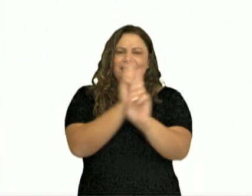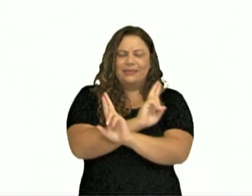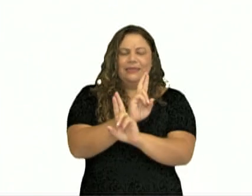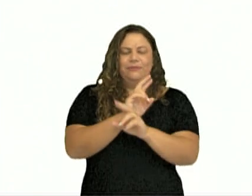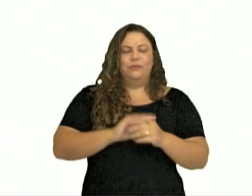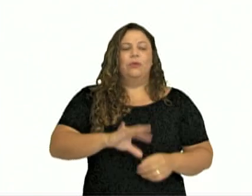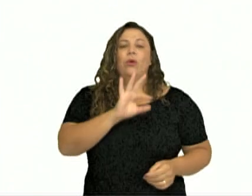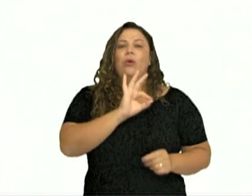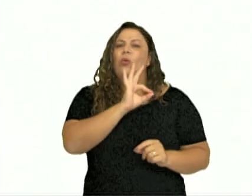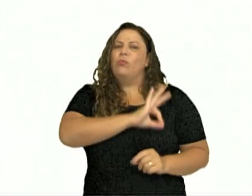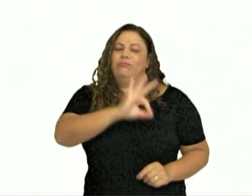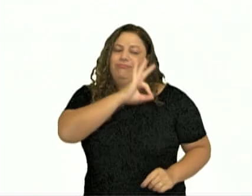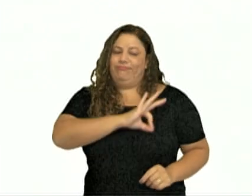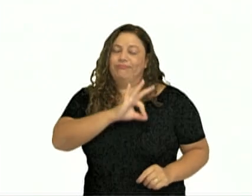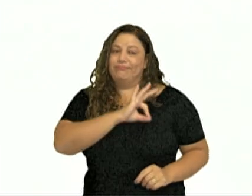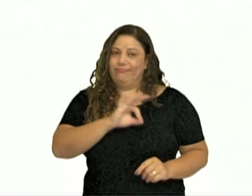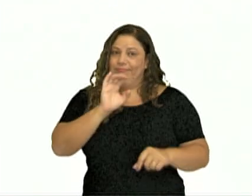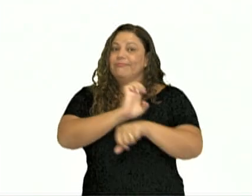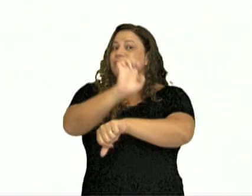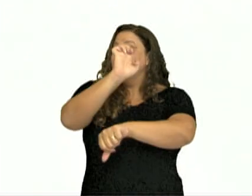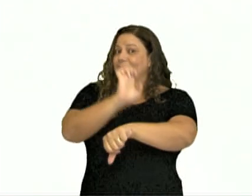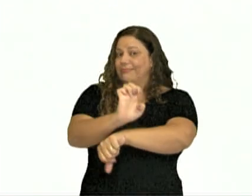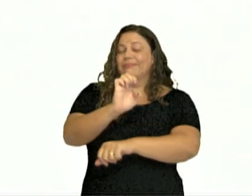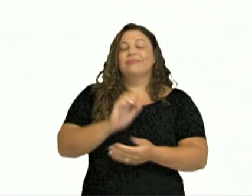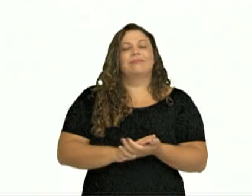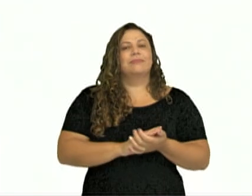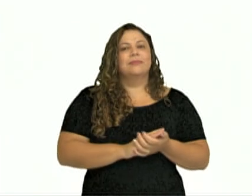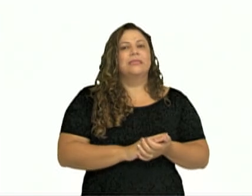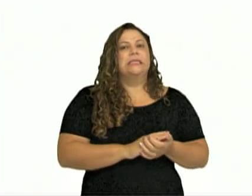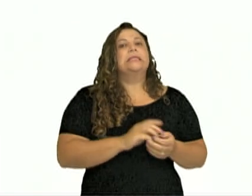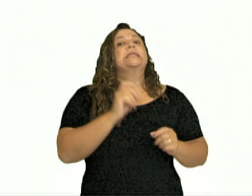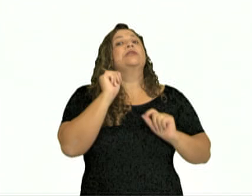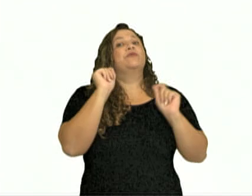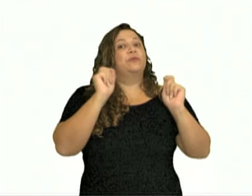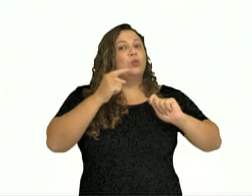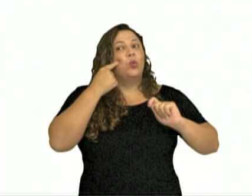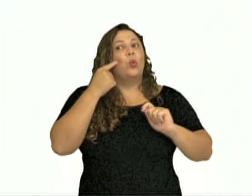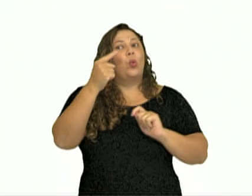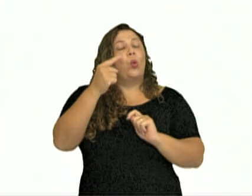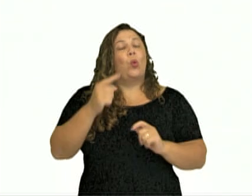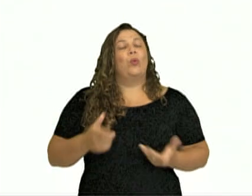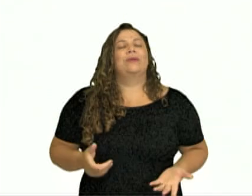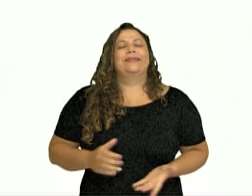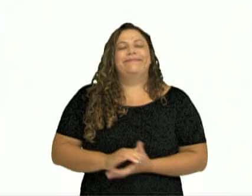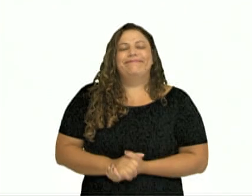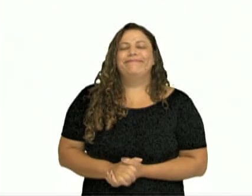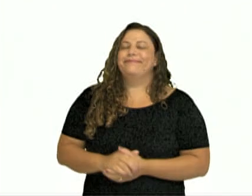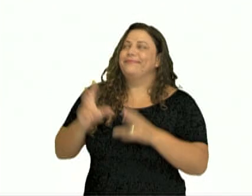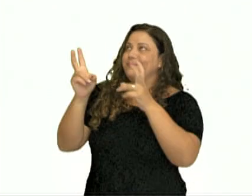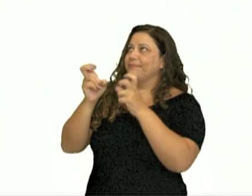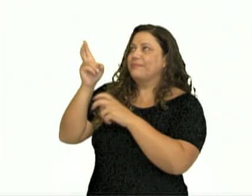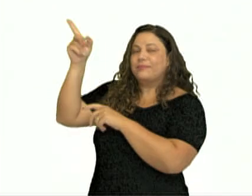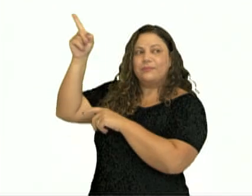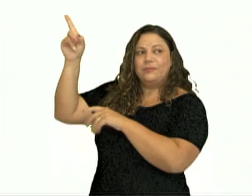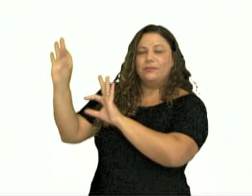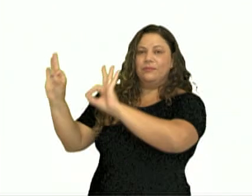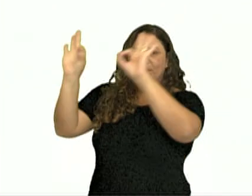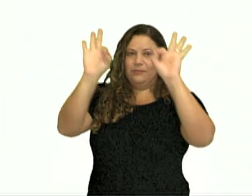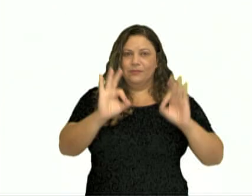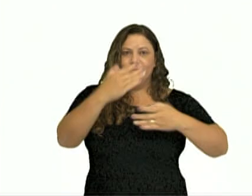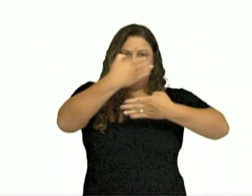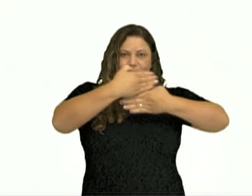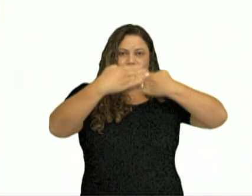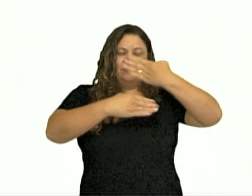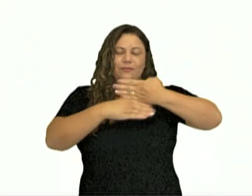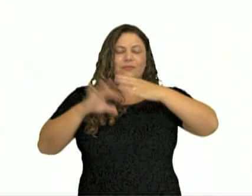tem de estágio para ver. E ela ficou com algumas dívidas pendentes. Vamos dar uma olhadinha aqui. A tabela estão as contas da Júlia